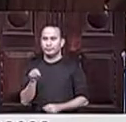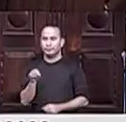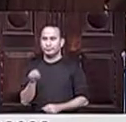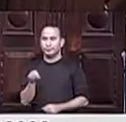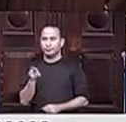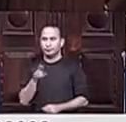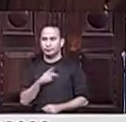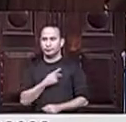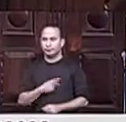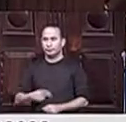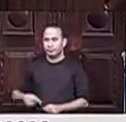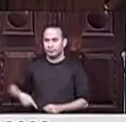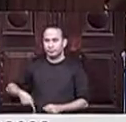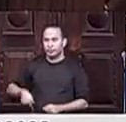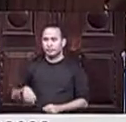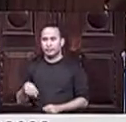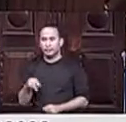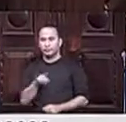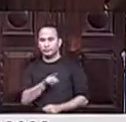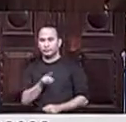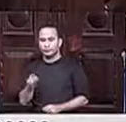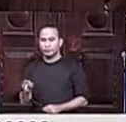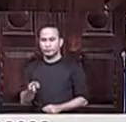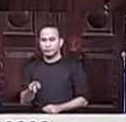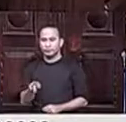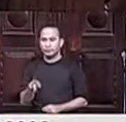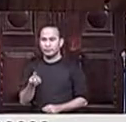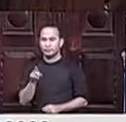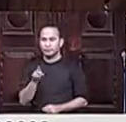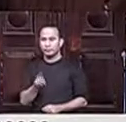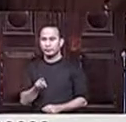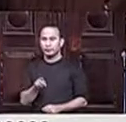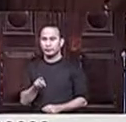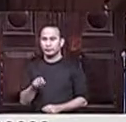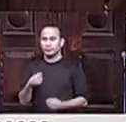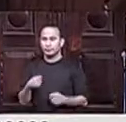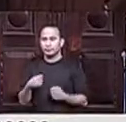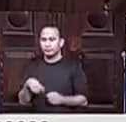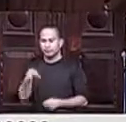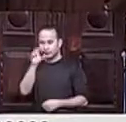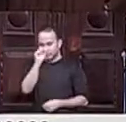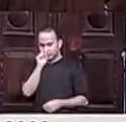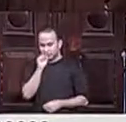a professora de inglês